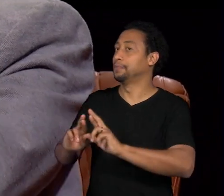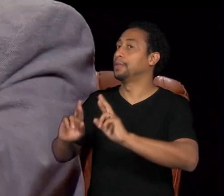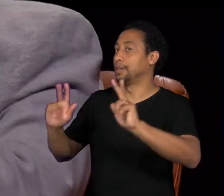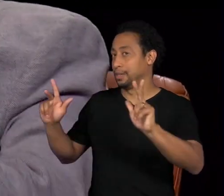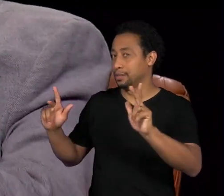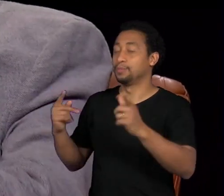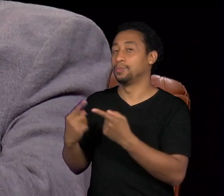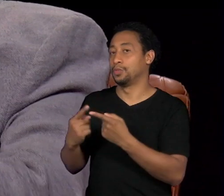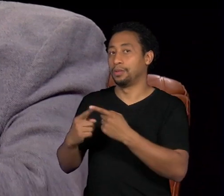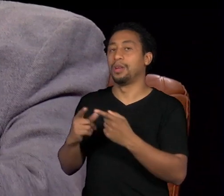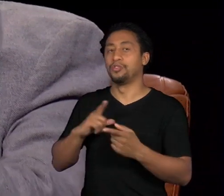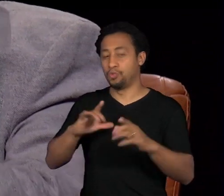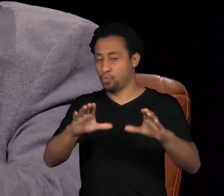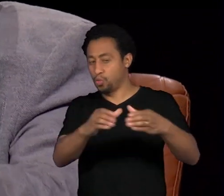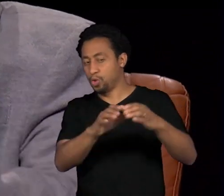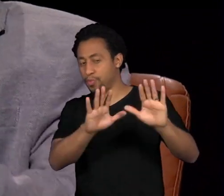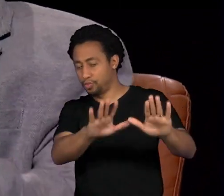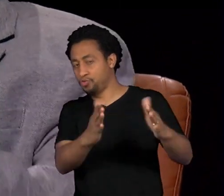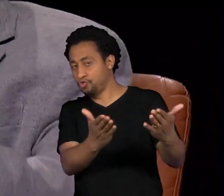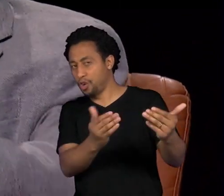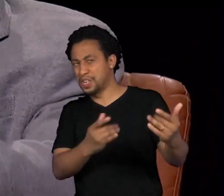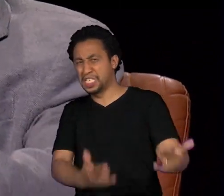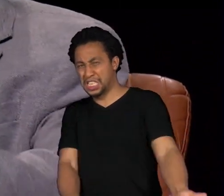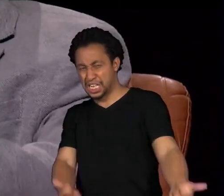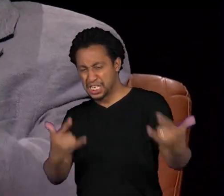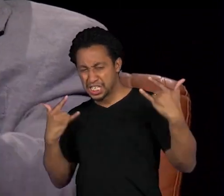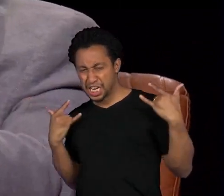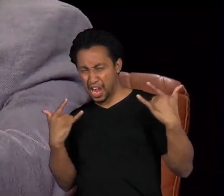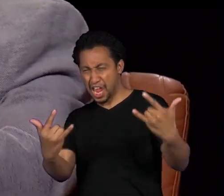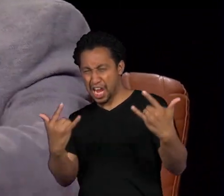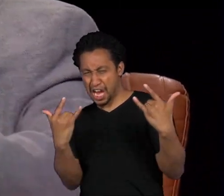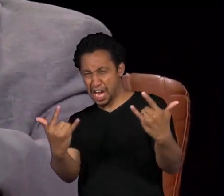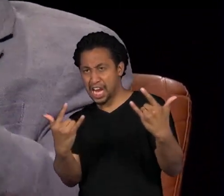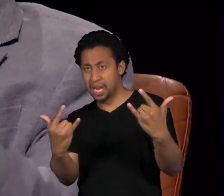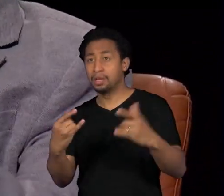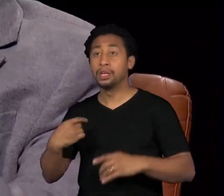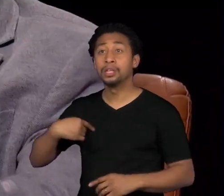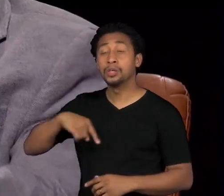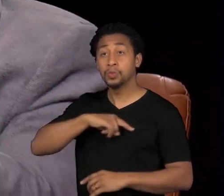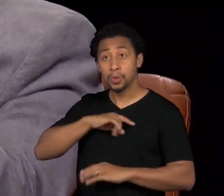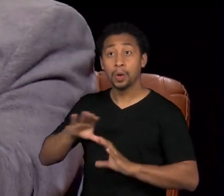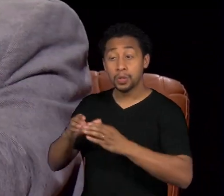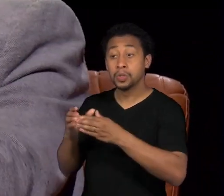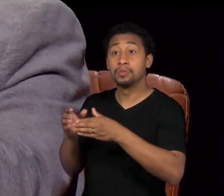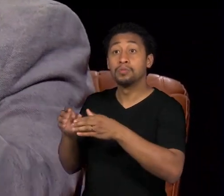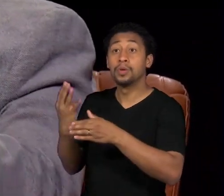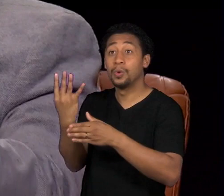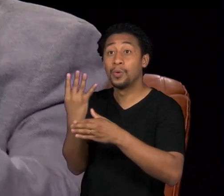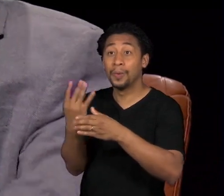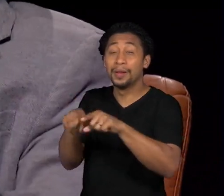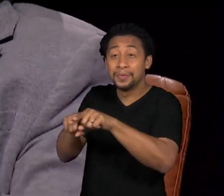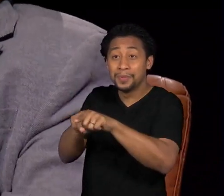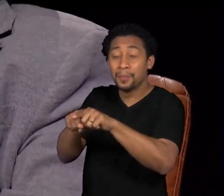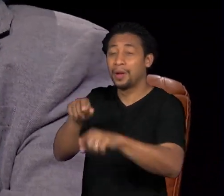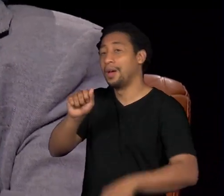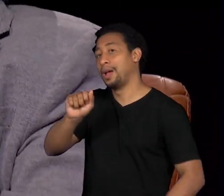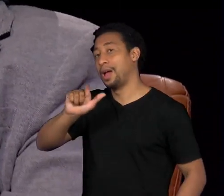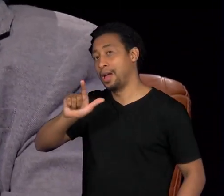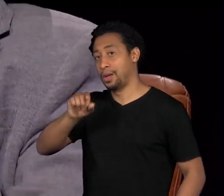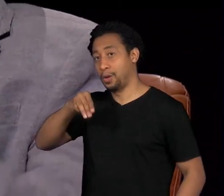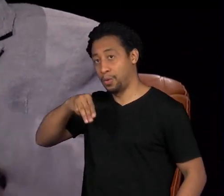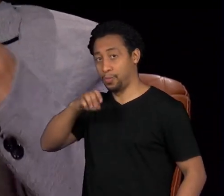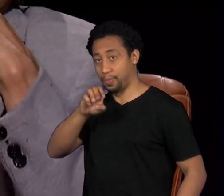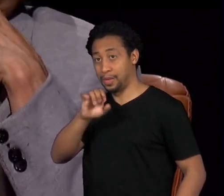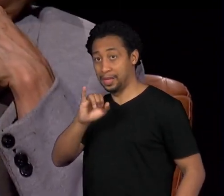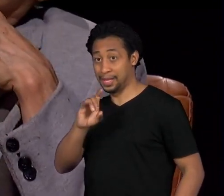eram mais roqueiros não é e nós tocávamos uma música vamos dizer um MPB um pouquinho de música clássica porque